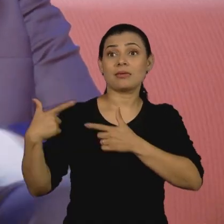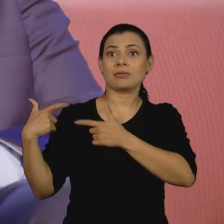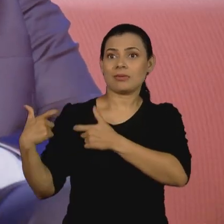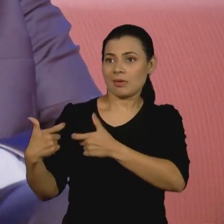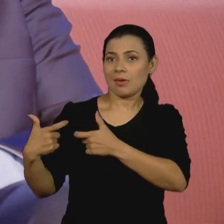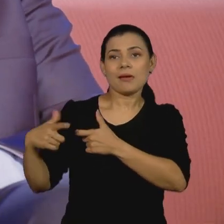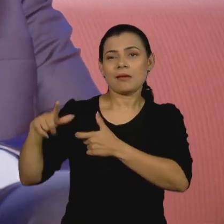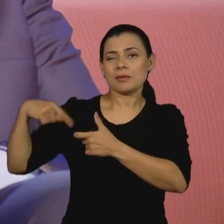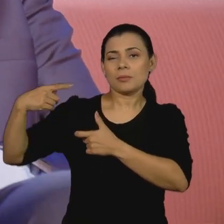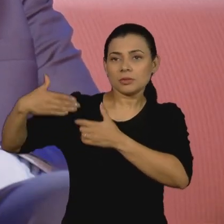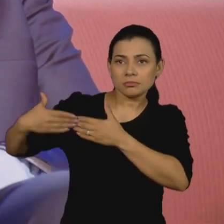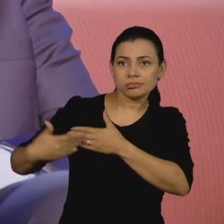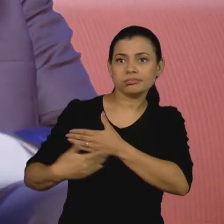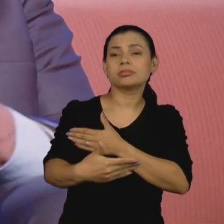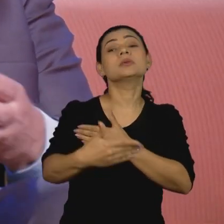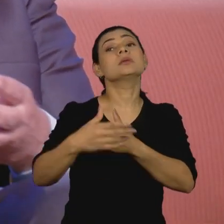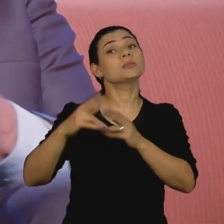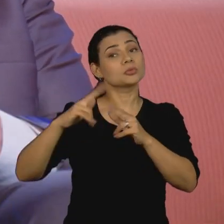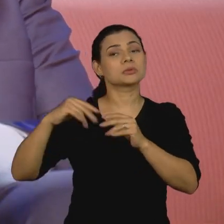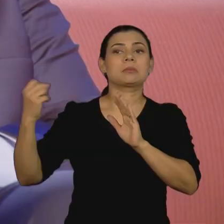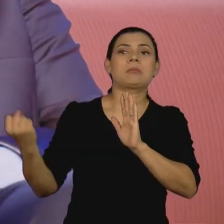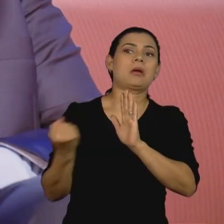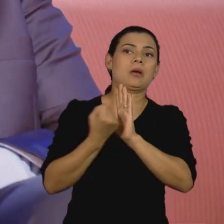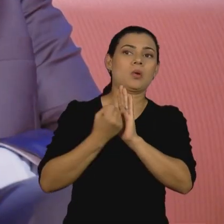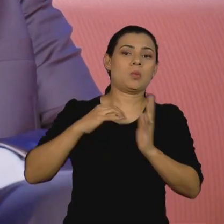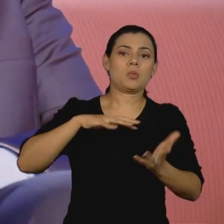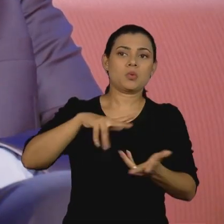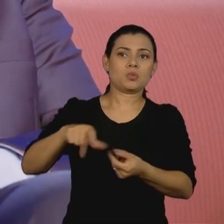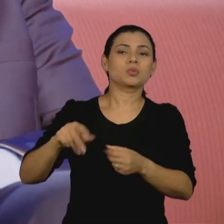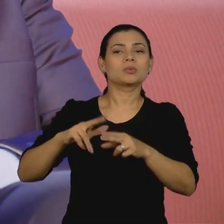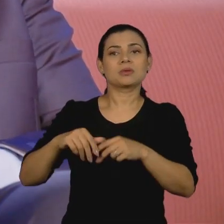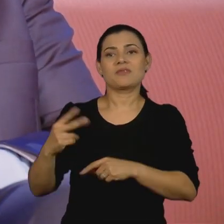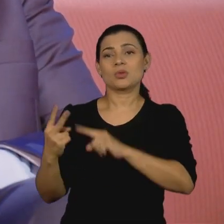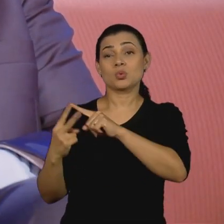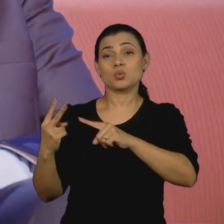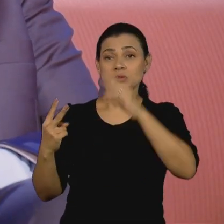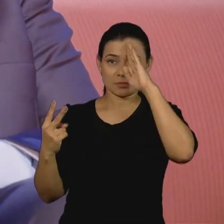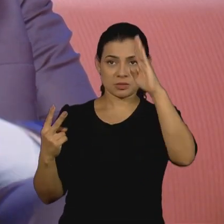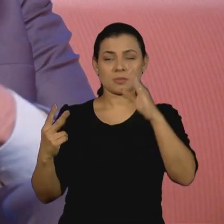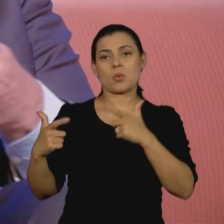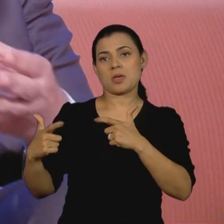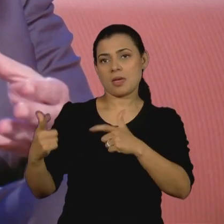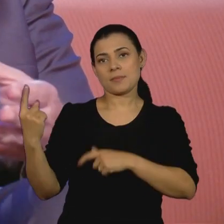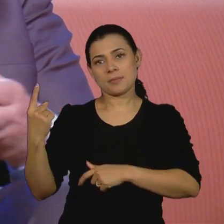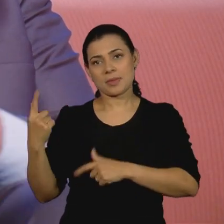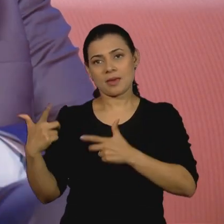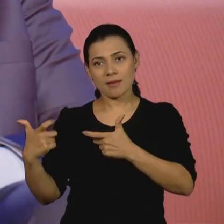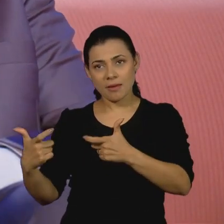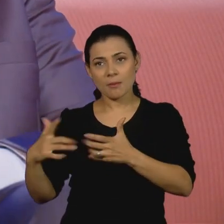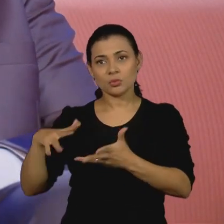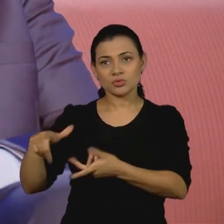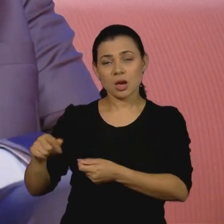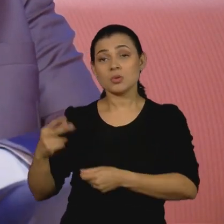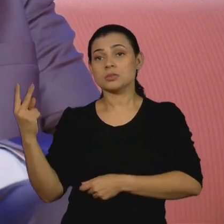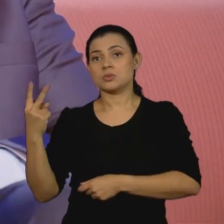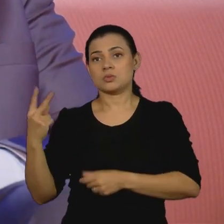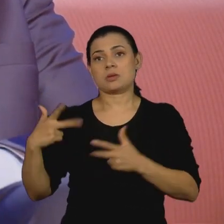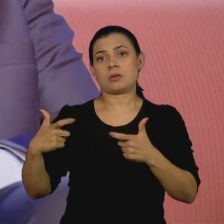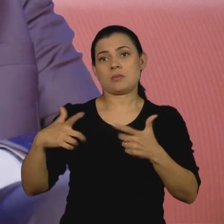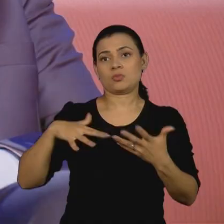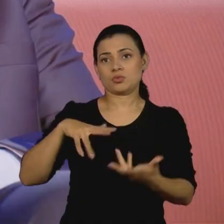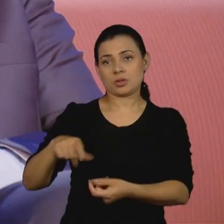marcou a humanidade, nas duas guerras que marcaram a humanidade, nas revoluções que